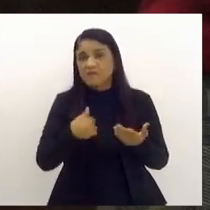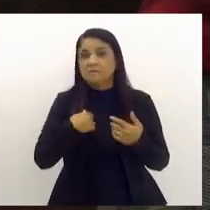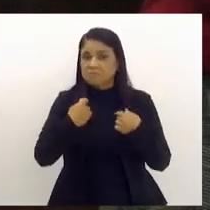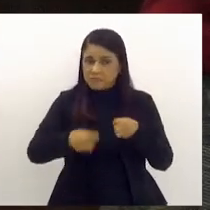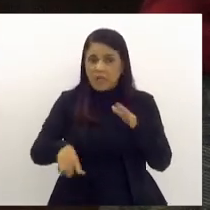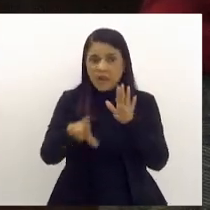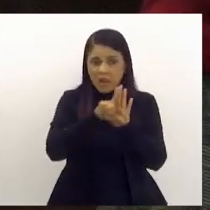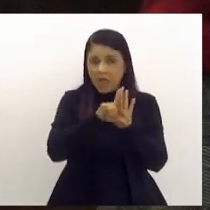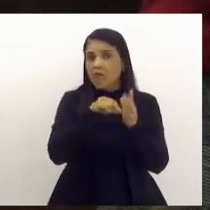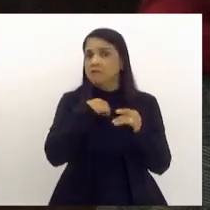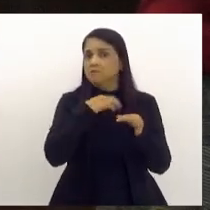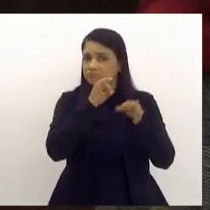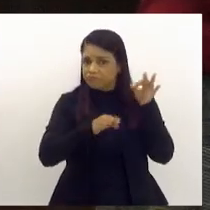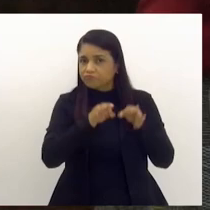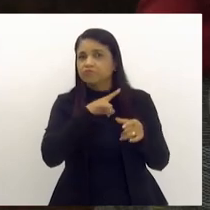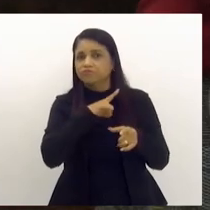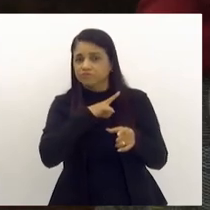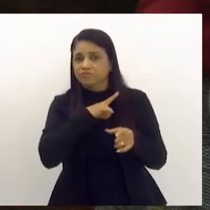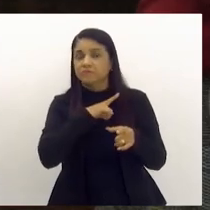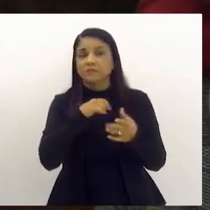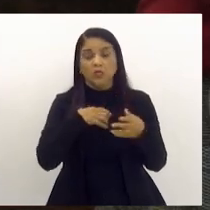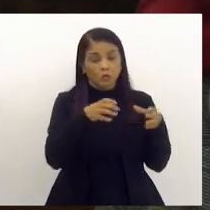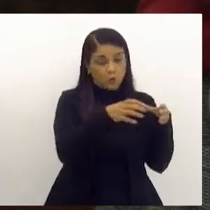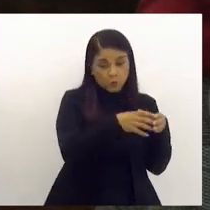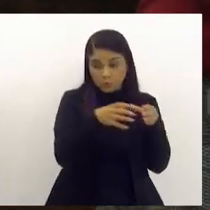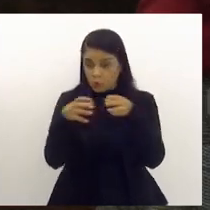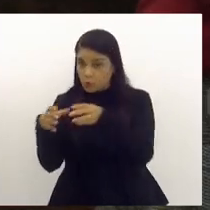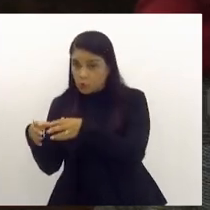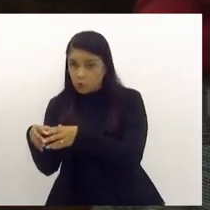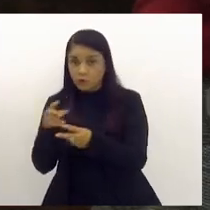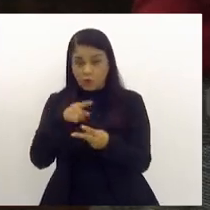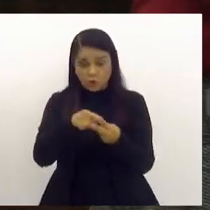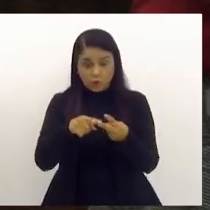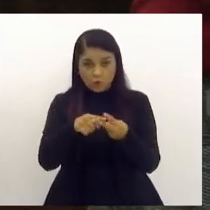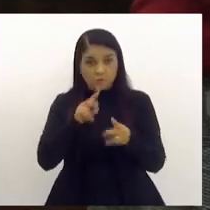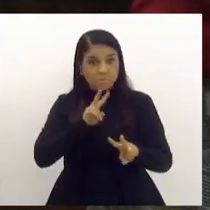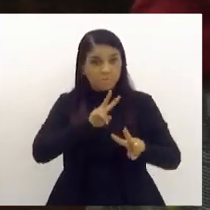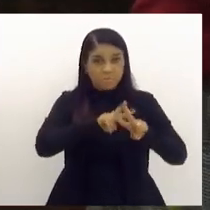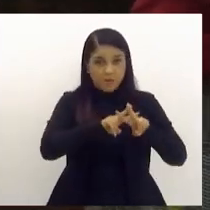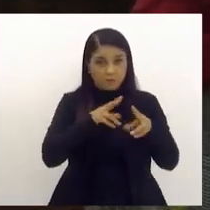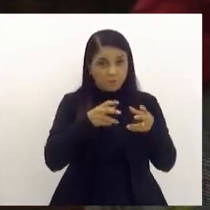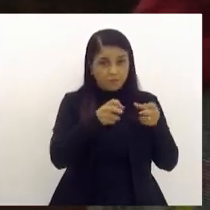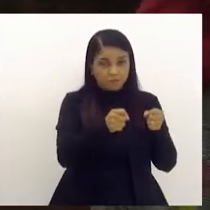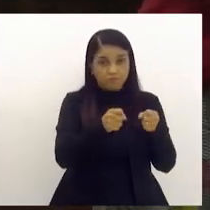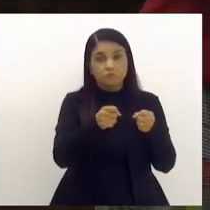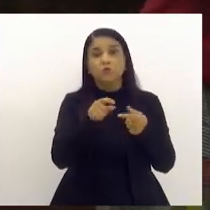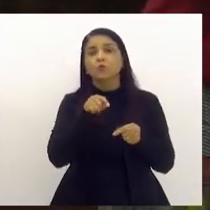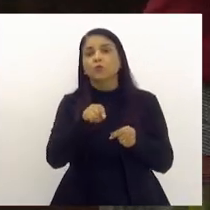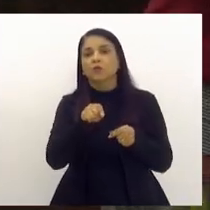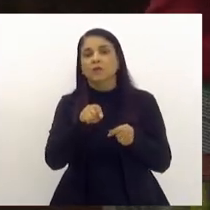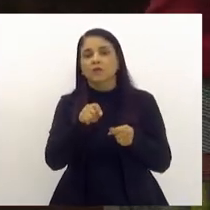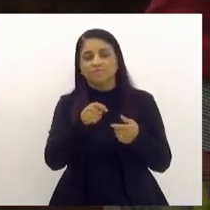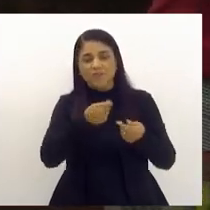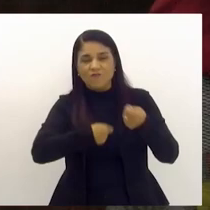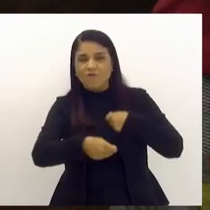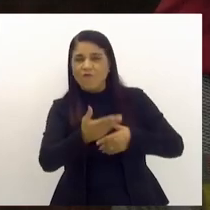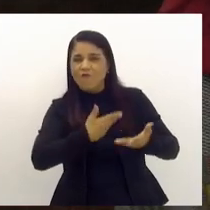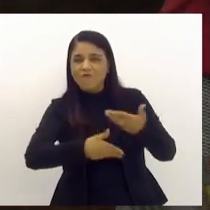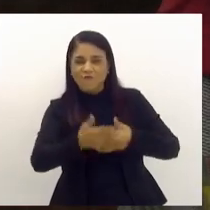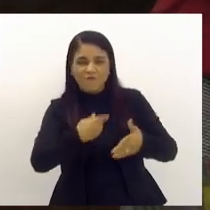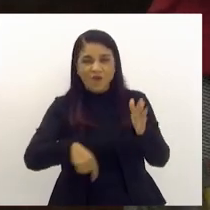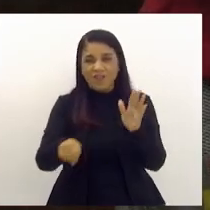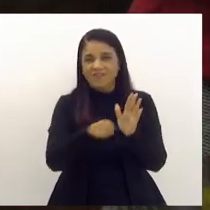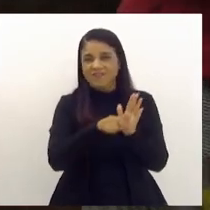Existe a questão da polícia, dois grupos foram presos recentemente por envolvimento com tráfico. Então,